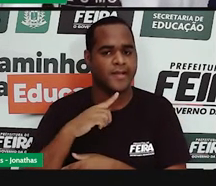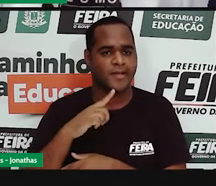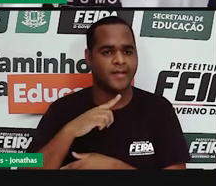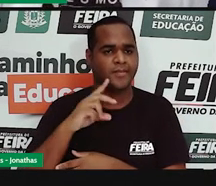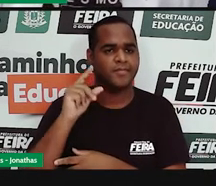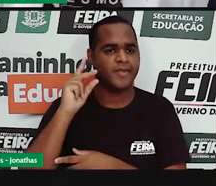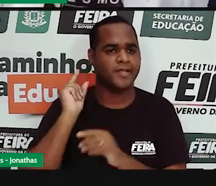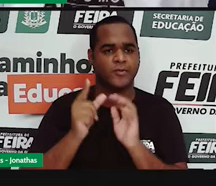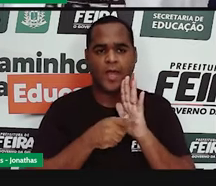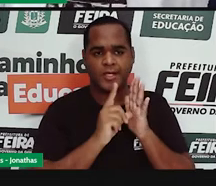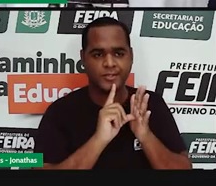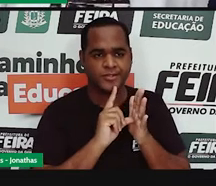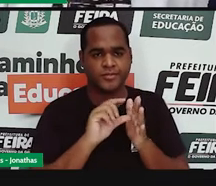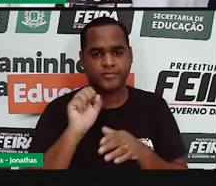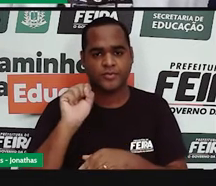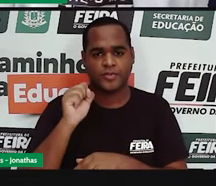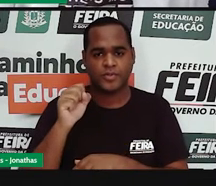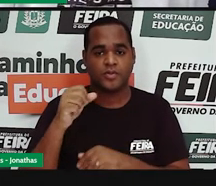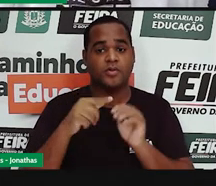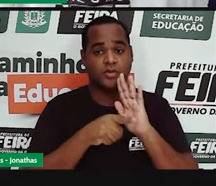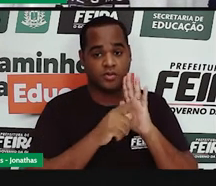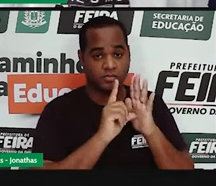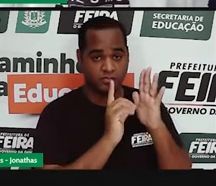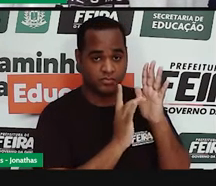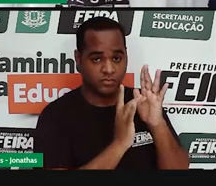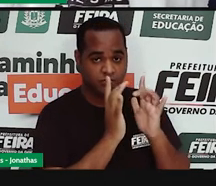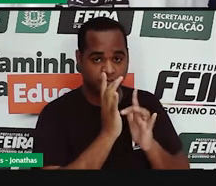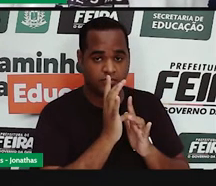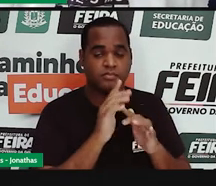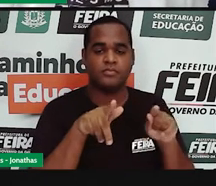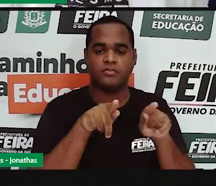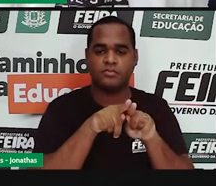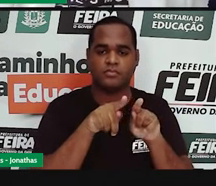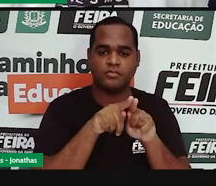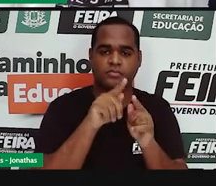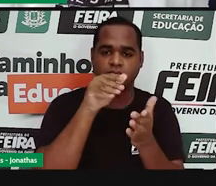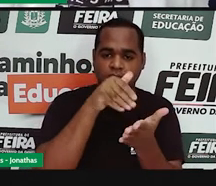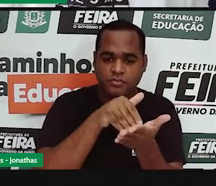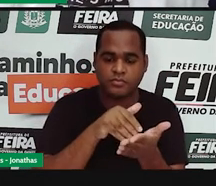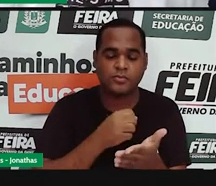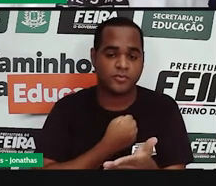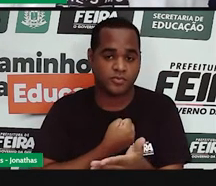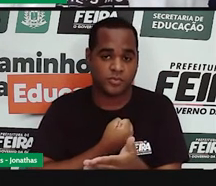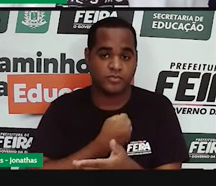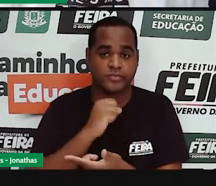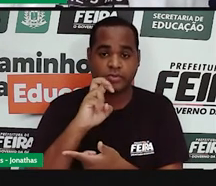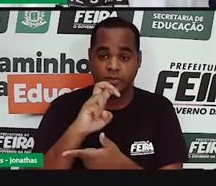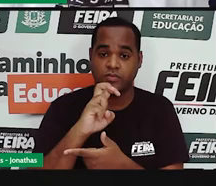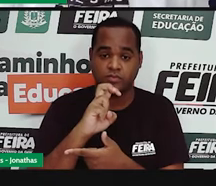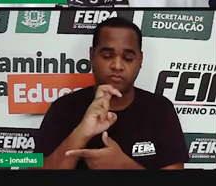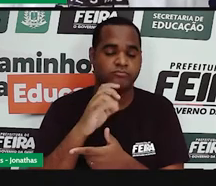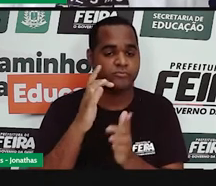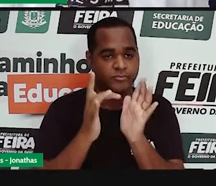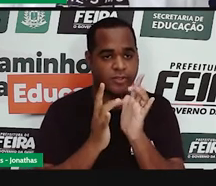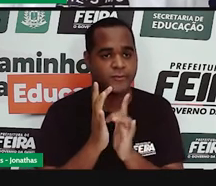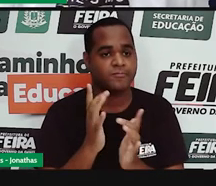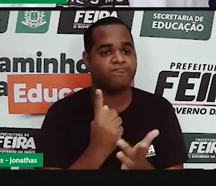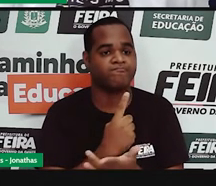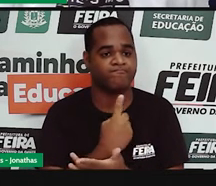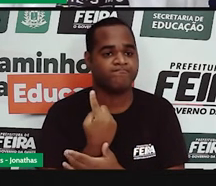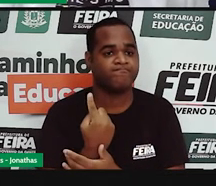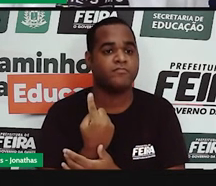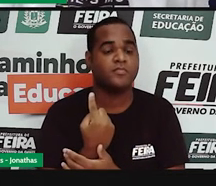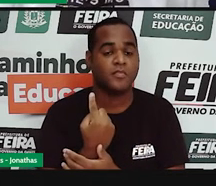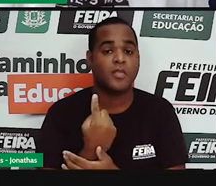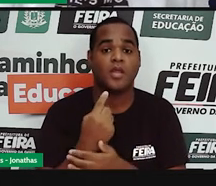8 a.C. até o século 5 d.C. E